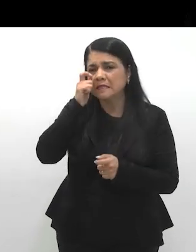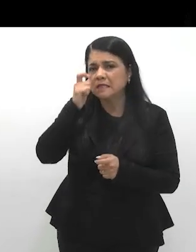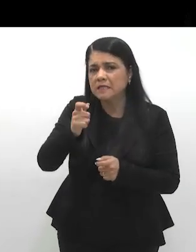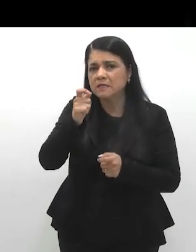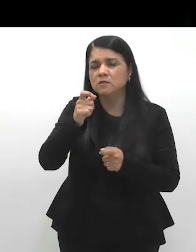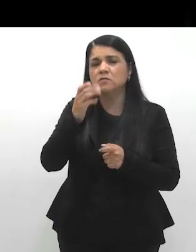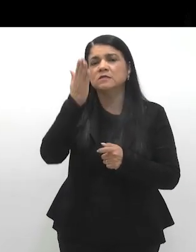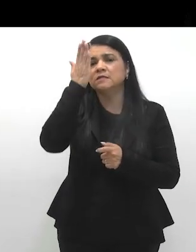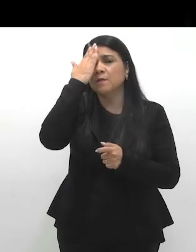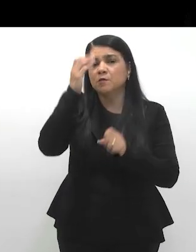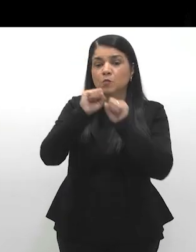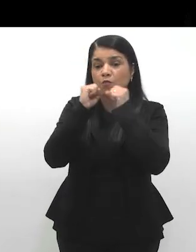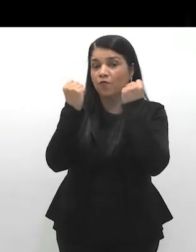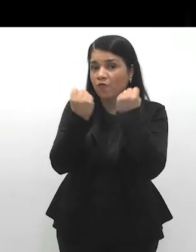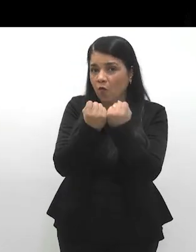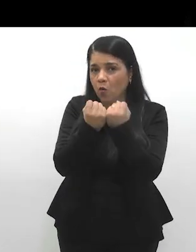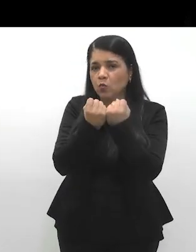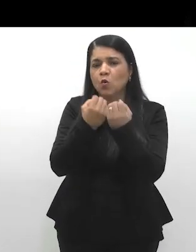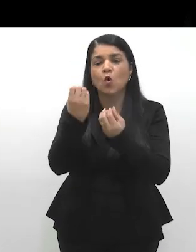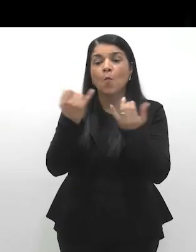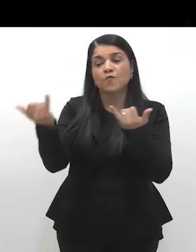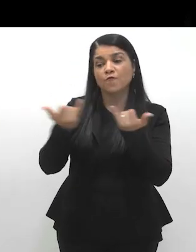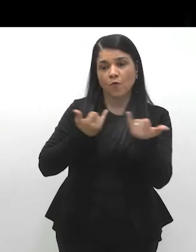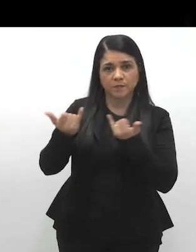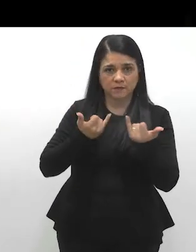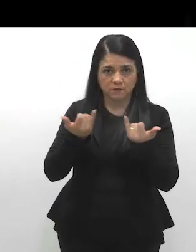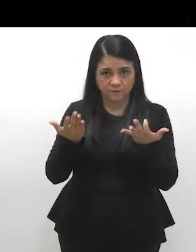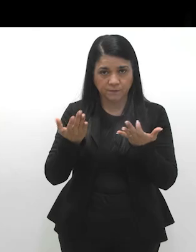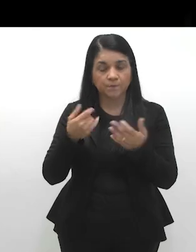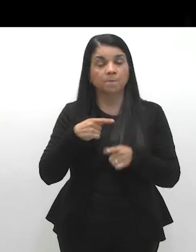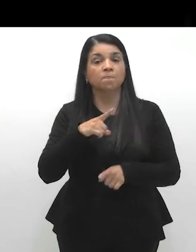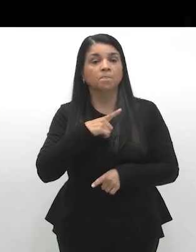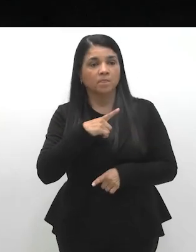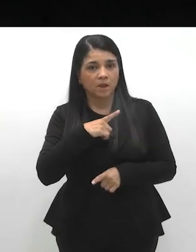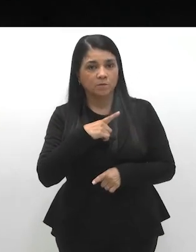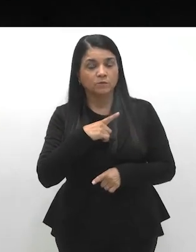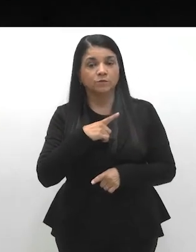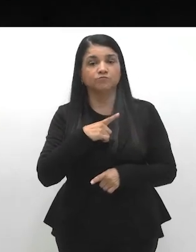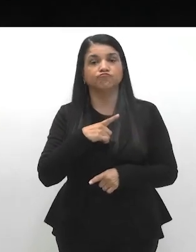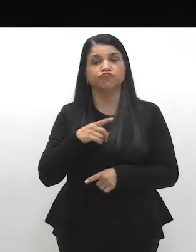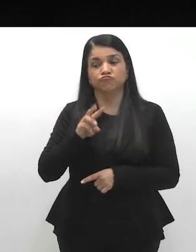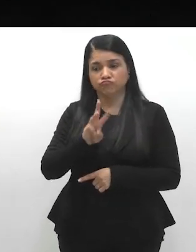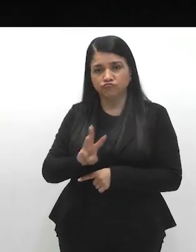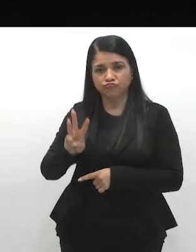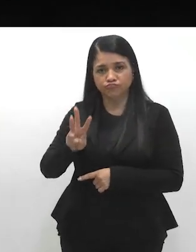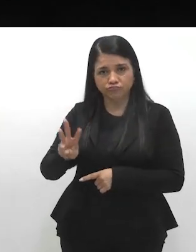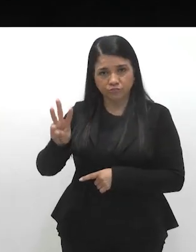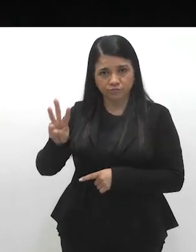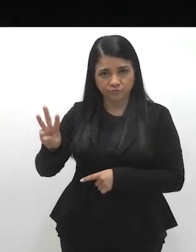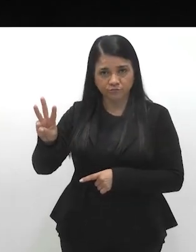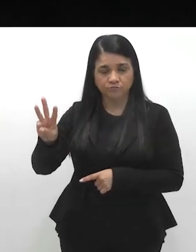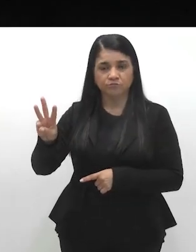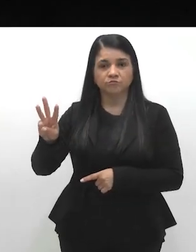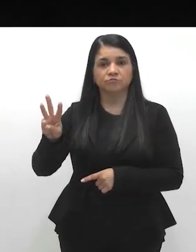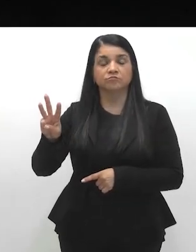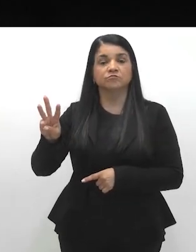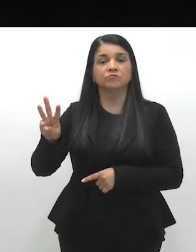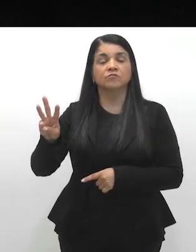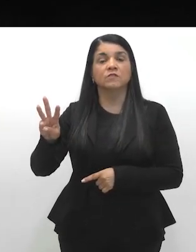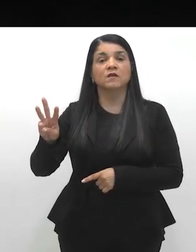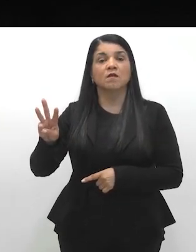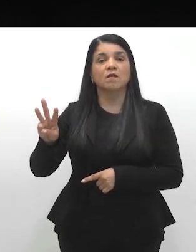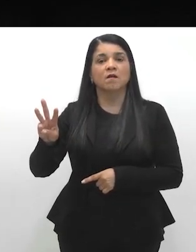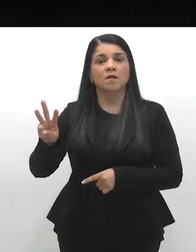têm interesse em saber mais sobre o fórum, como é que elas conseguem ter essas informações? Então, nós temos a nossa página na internet, o